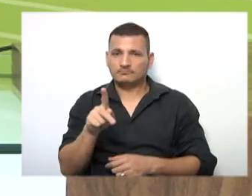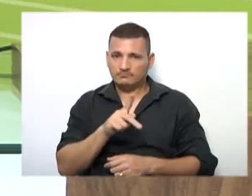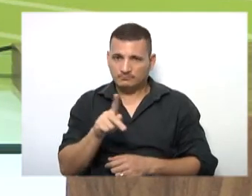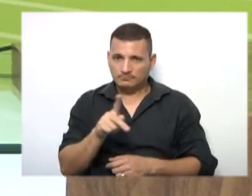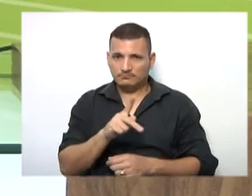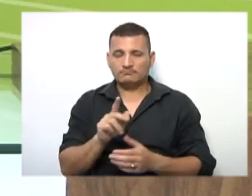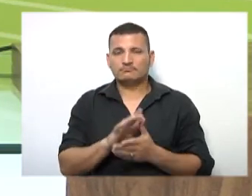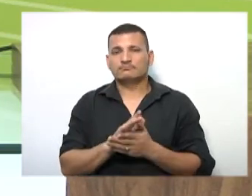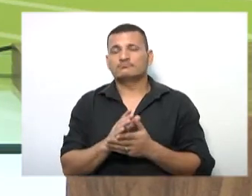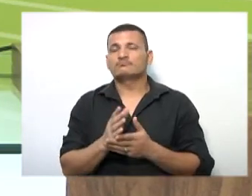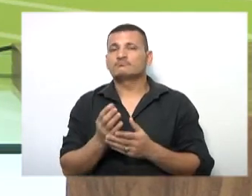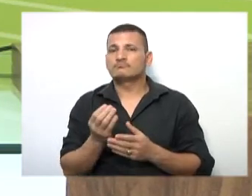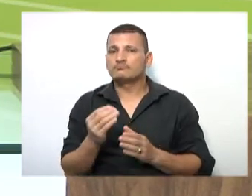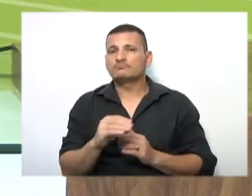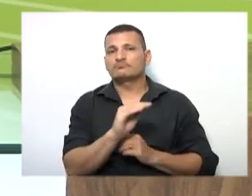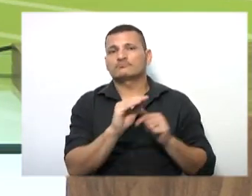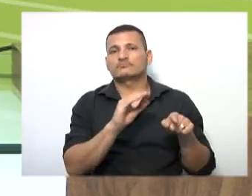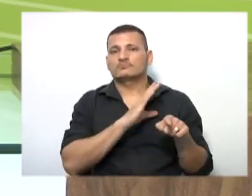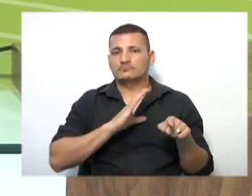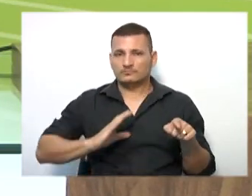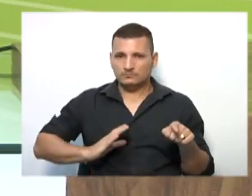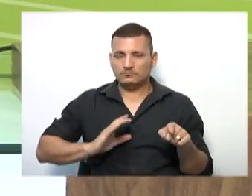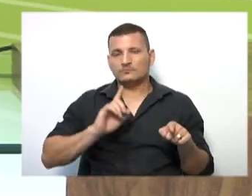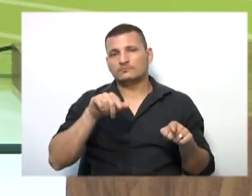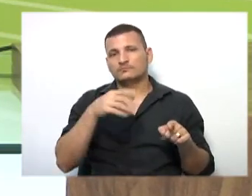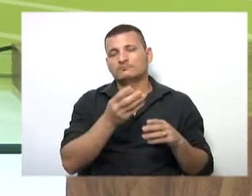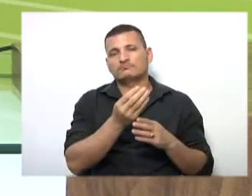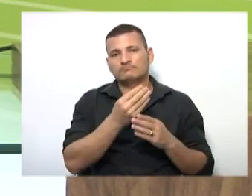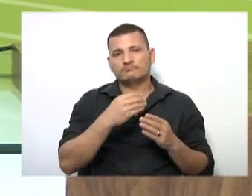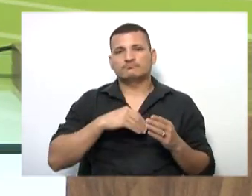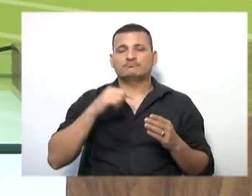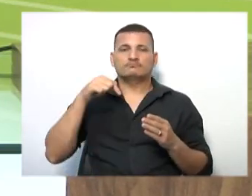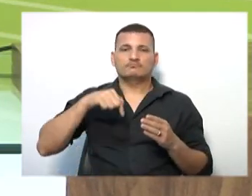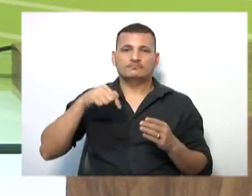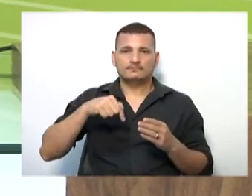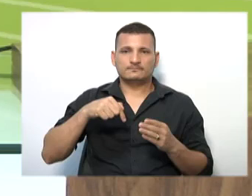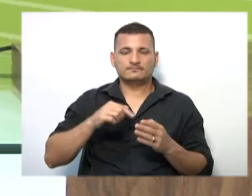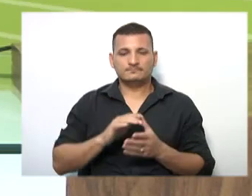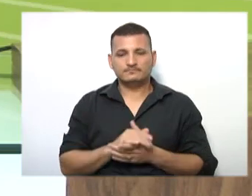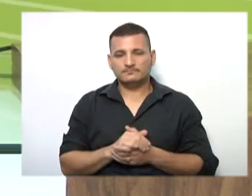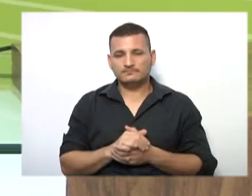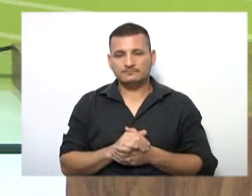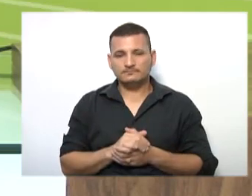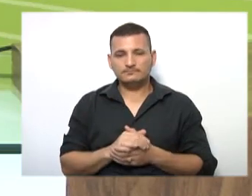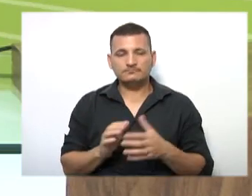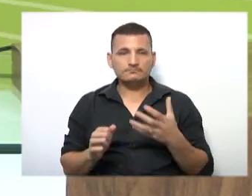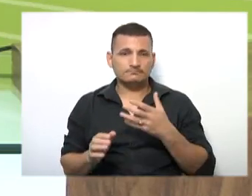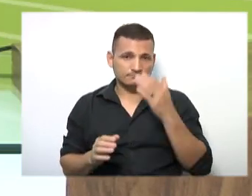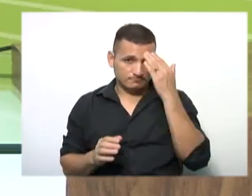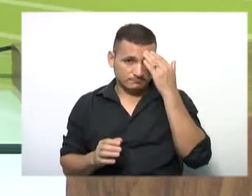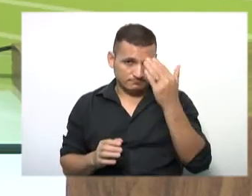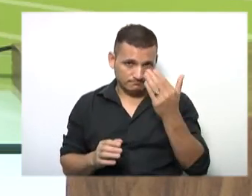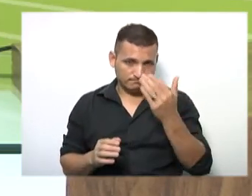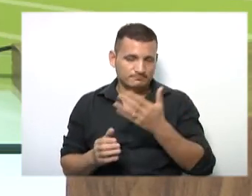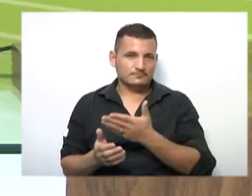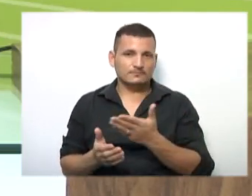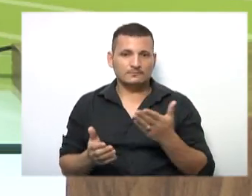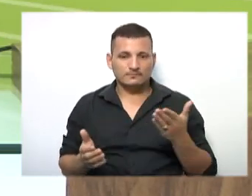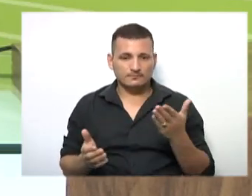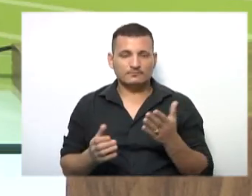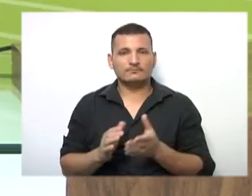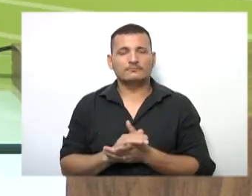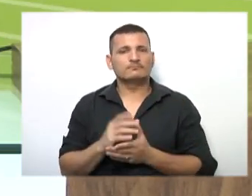para o coordenador do seu polo, que ele vai enviar para a SEDUC, que vai mandar aqui para a gente. Tá? Queria agradecer muito, muito mesmo o